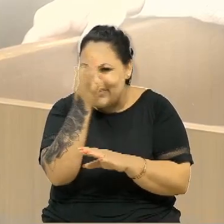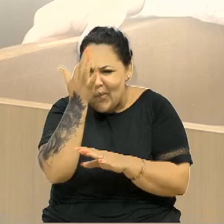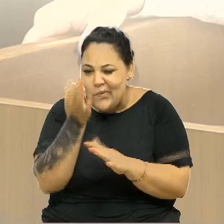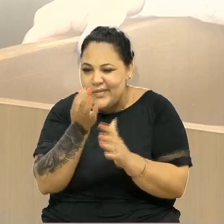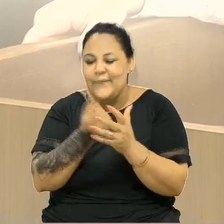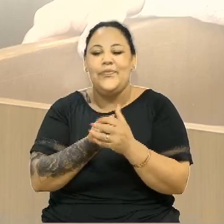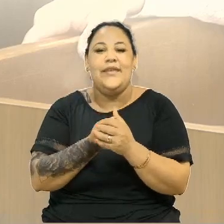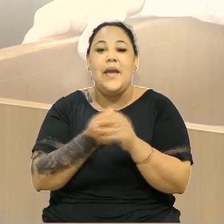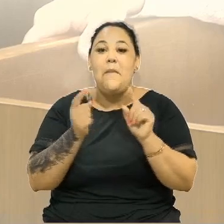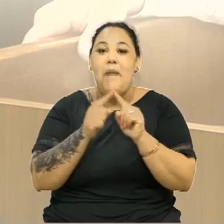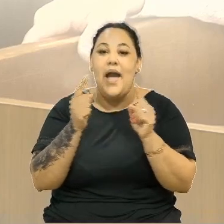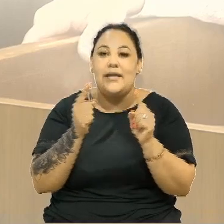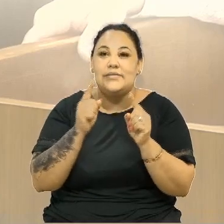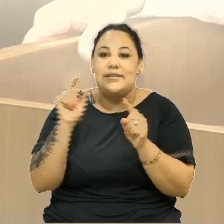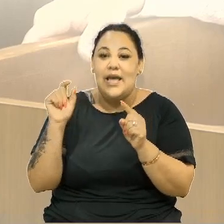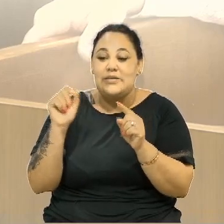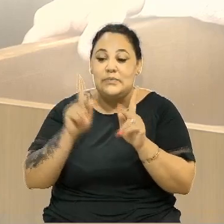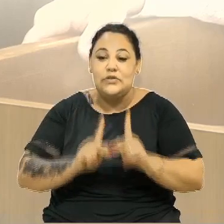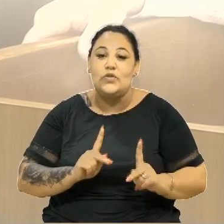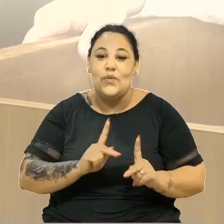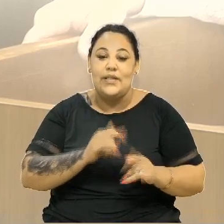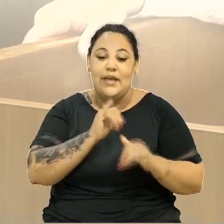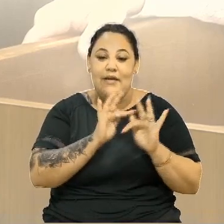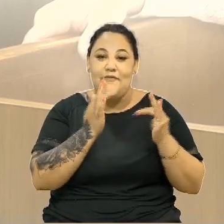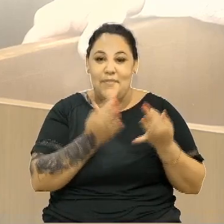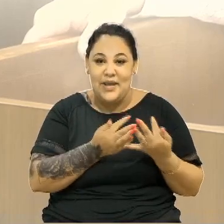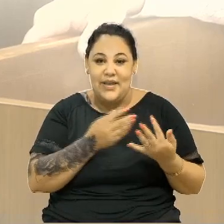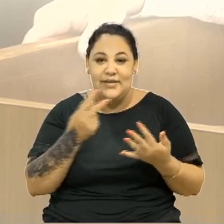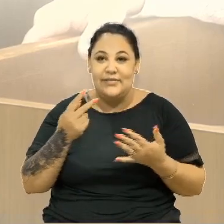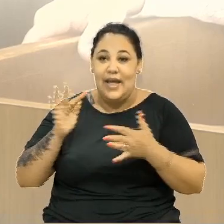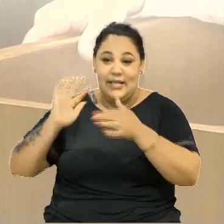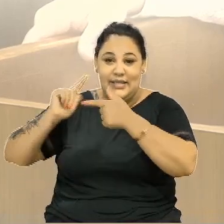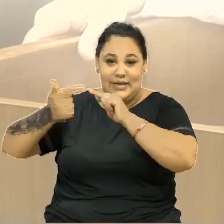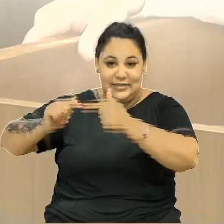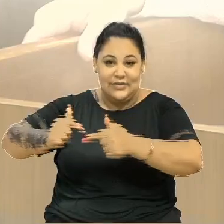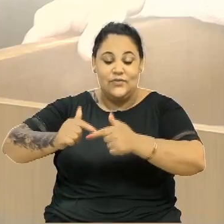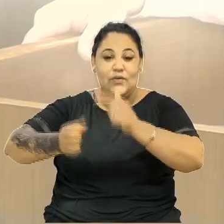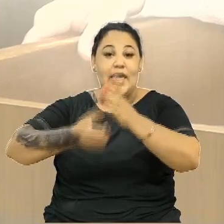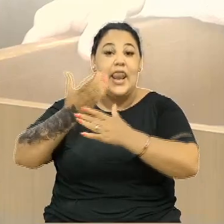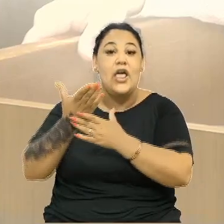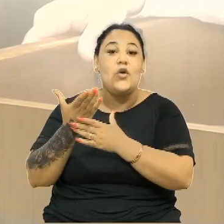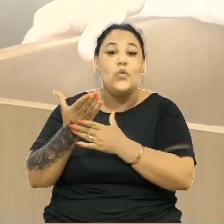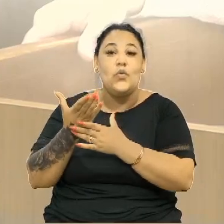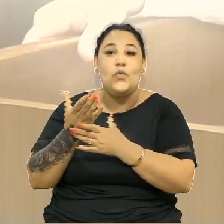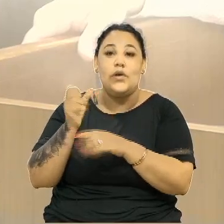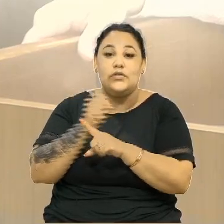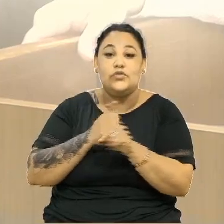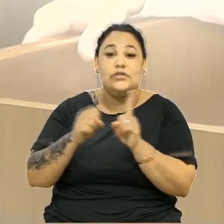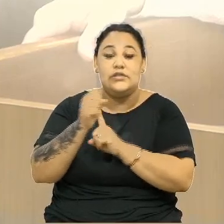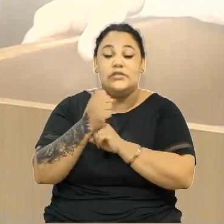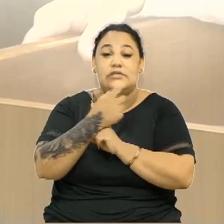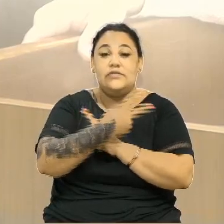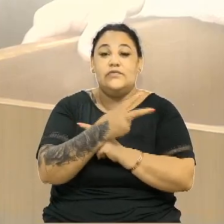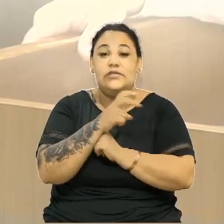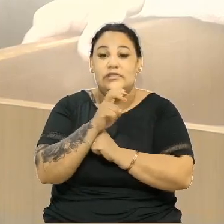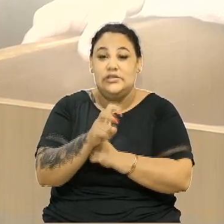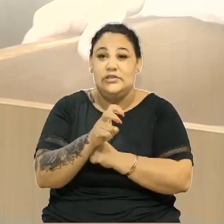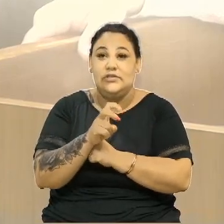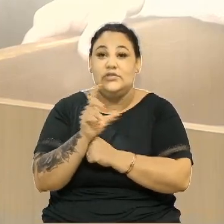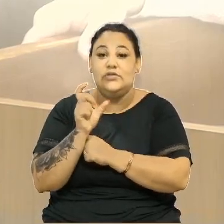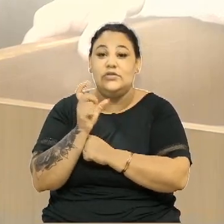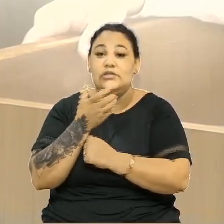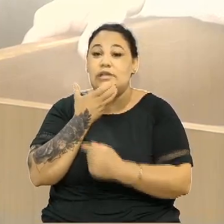outras famílias, segundo a tradição, foram os fundadores da sociedade em 25 de 12